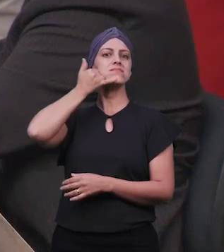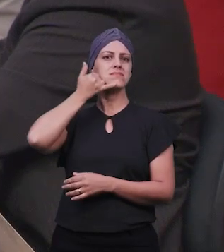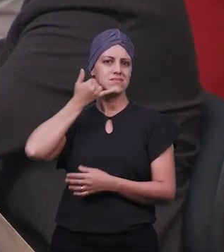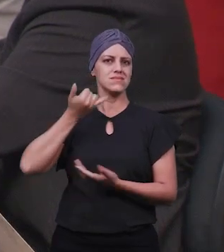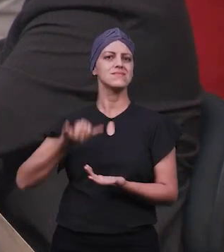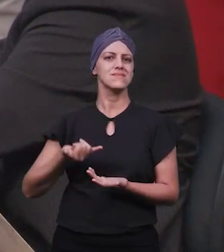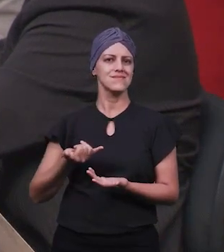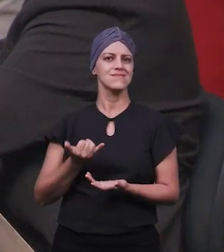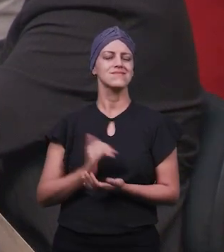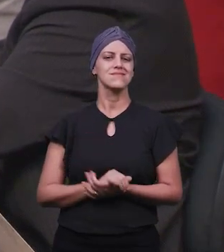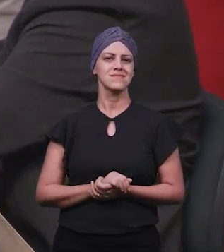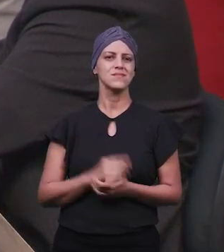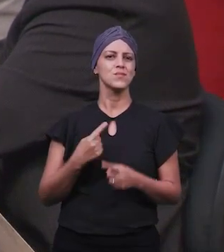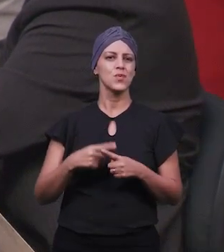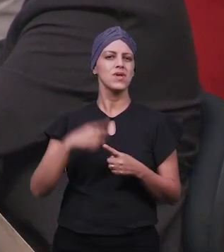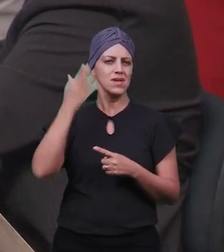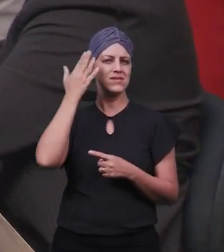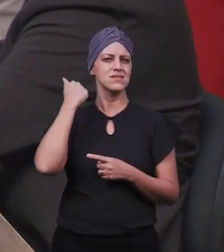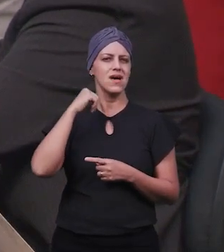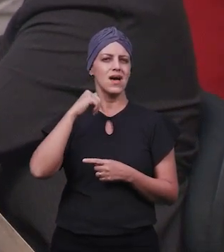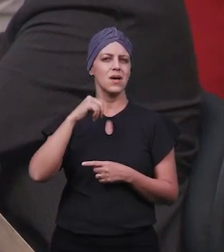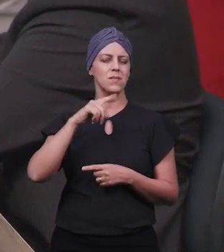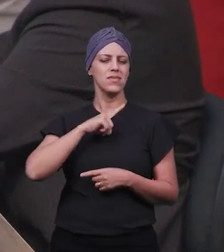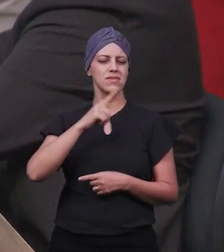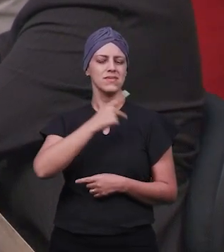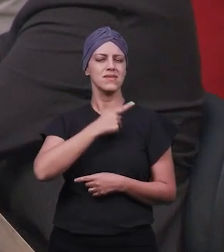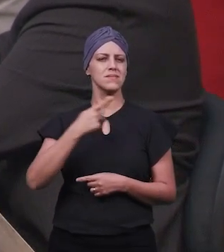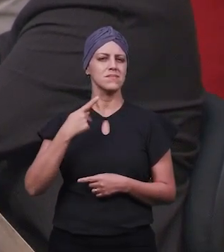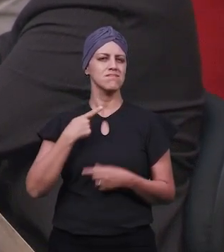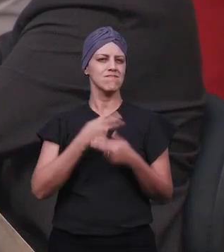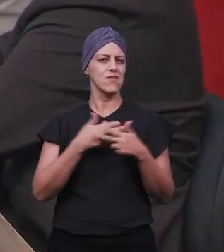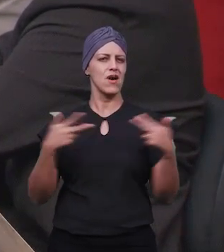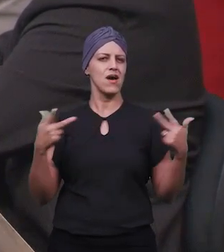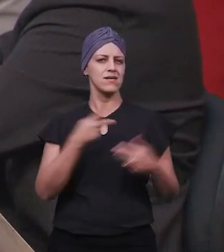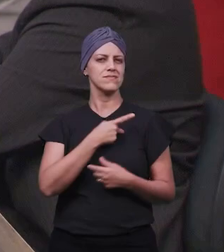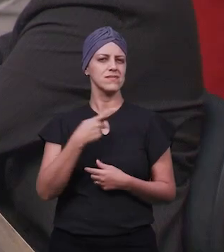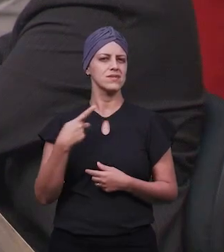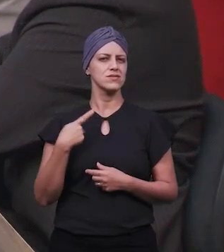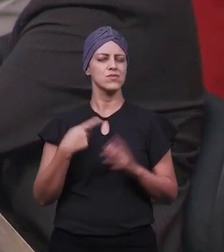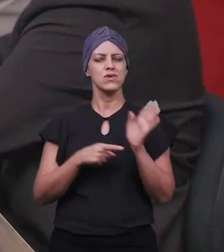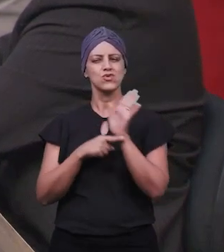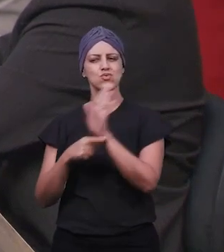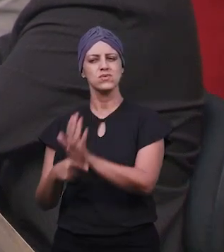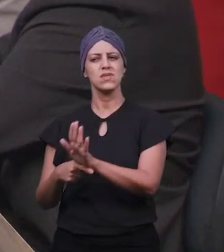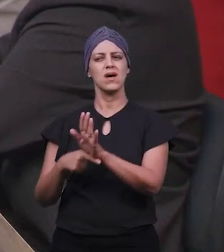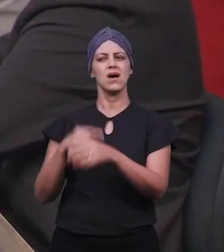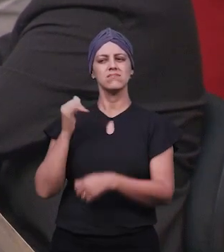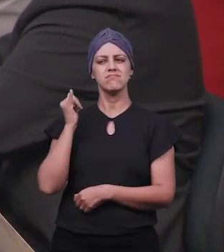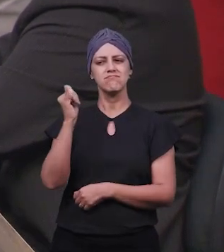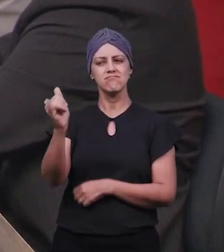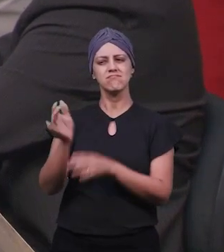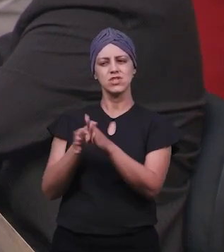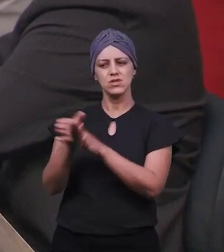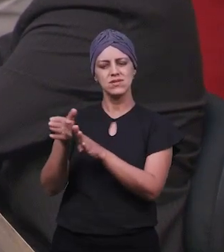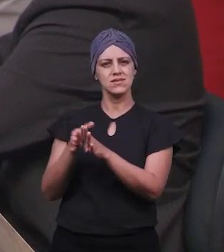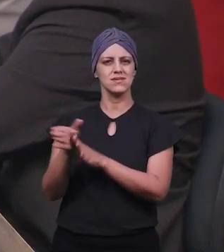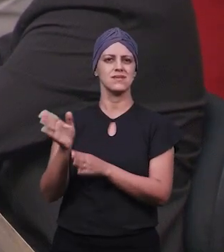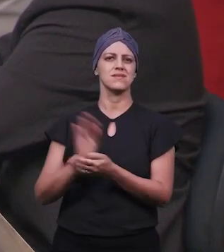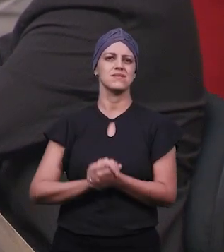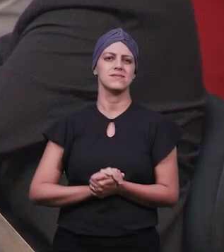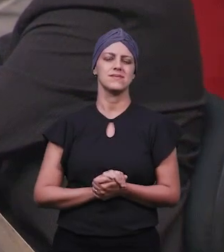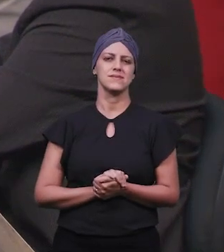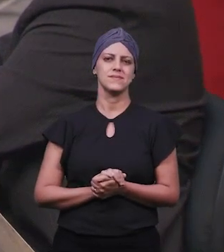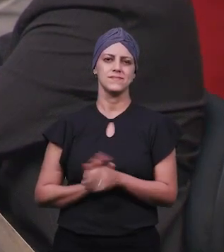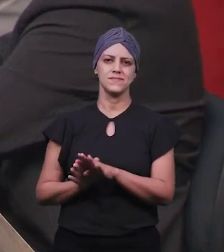tá recorrendo ao Senhor, porque sabe que ali tem pastores que vão dar uma palavra do Senhor, vão estar orando